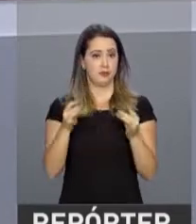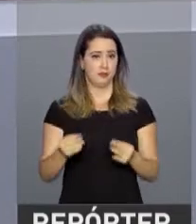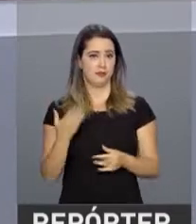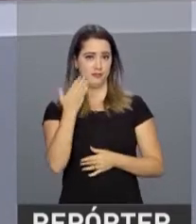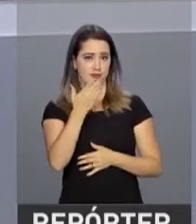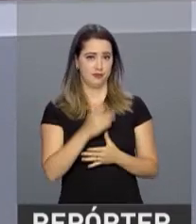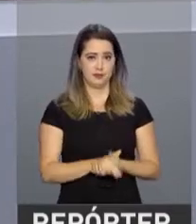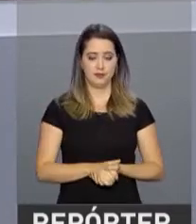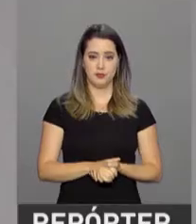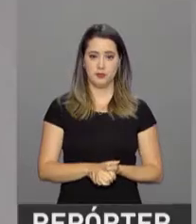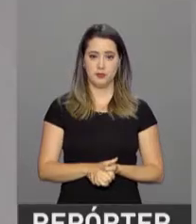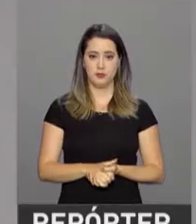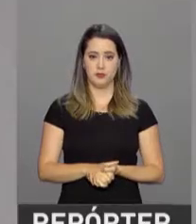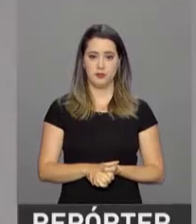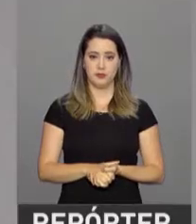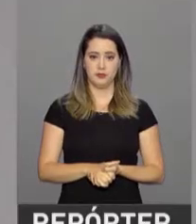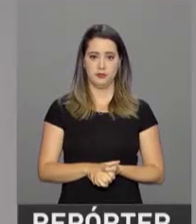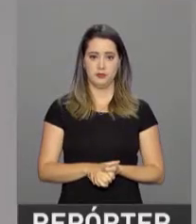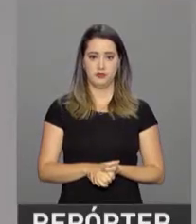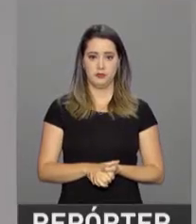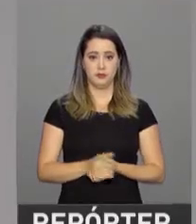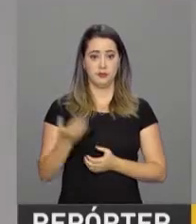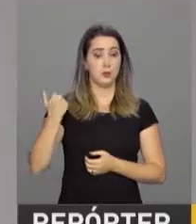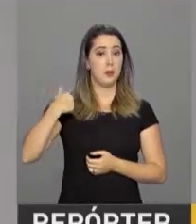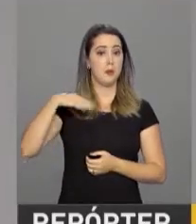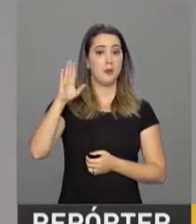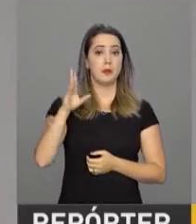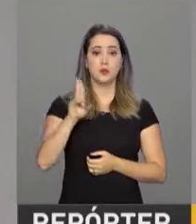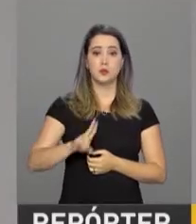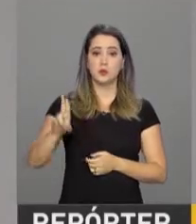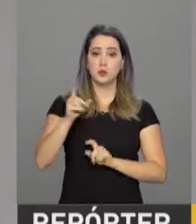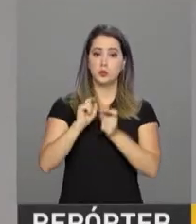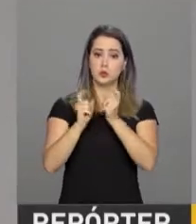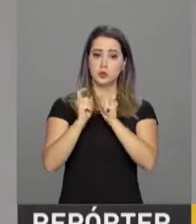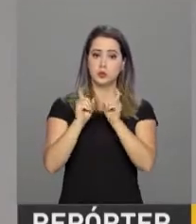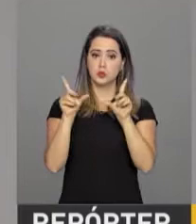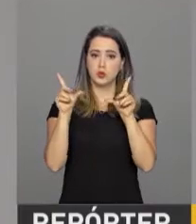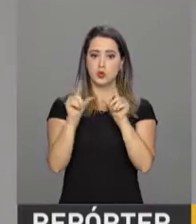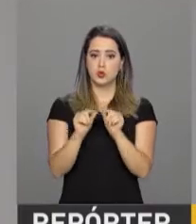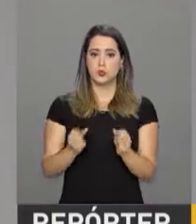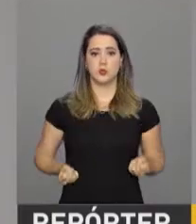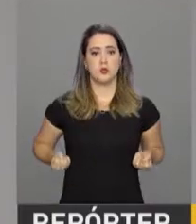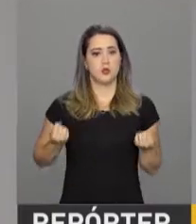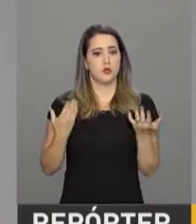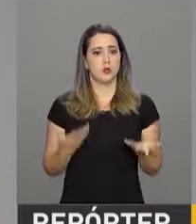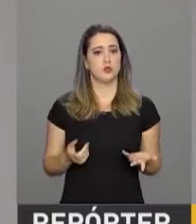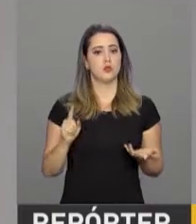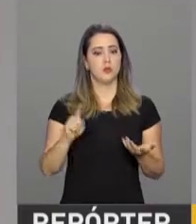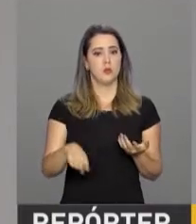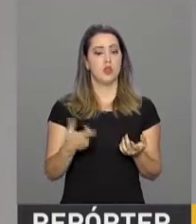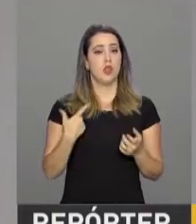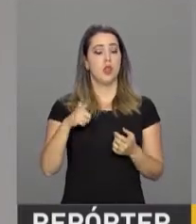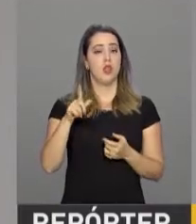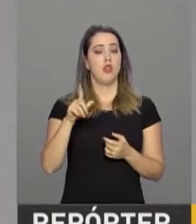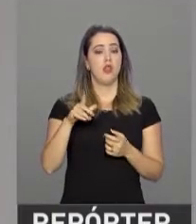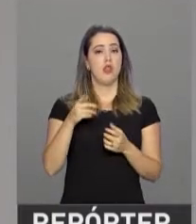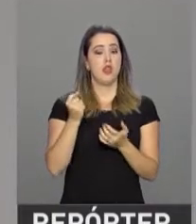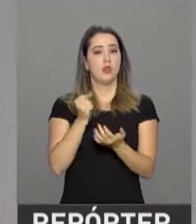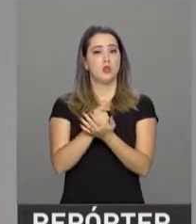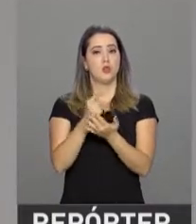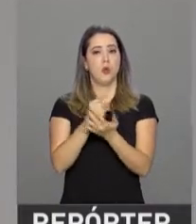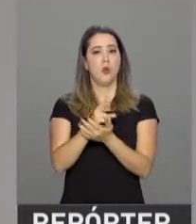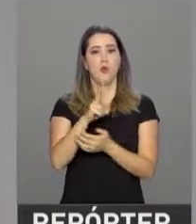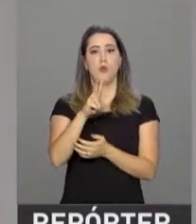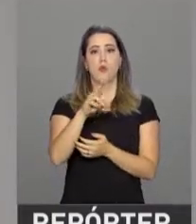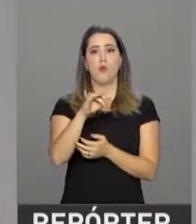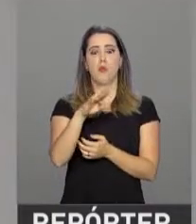la sálvia mais uma ferramenta de gestão e redução de custos é a loja virtual quem vai conversar